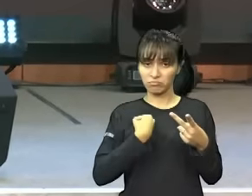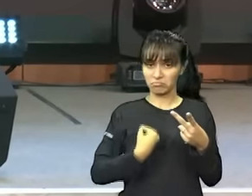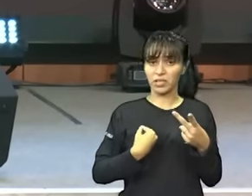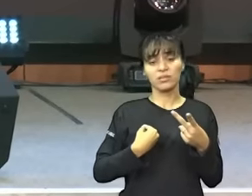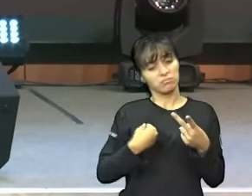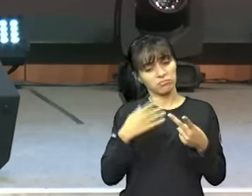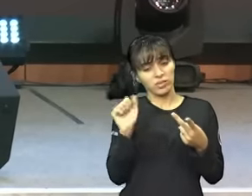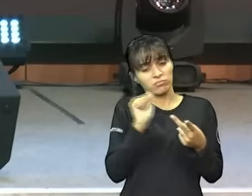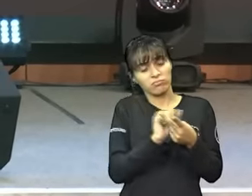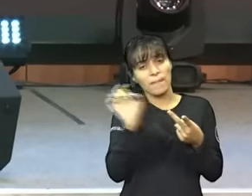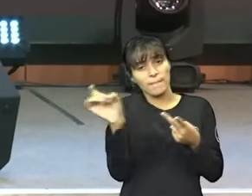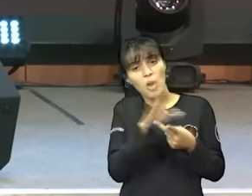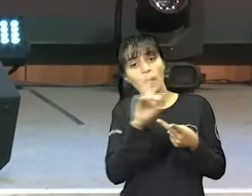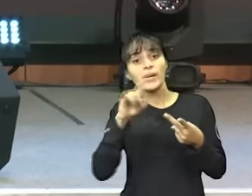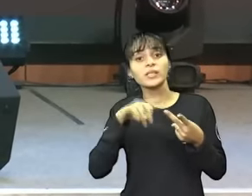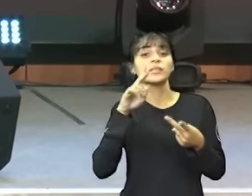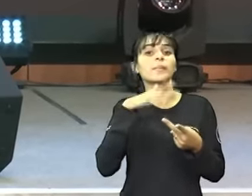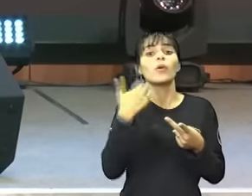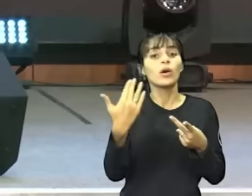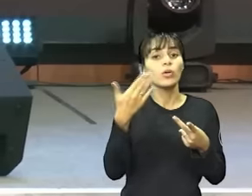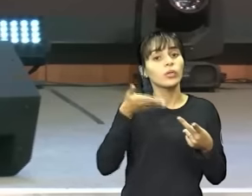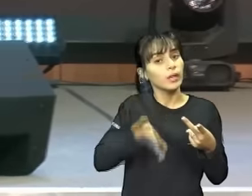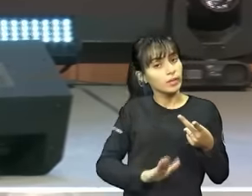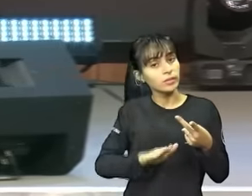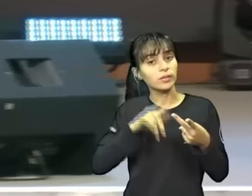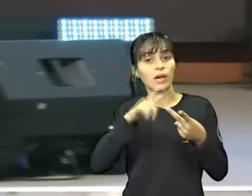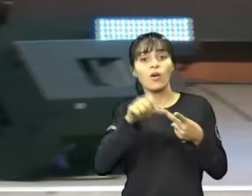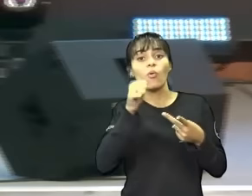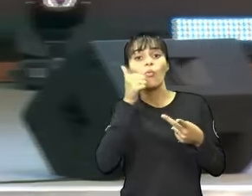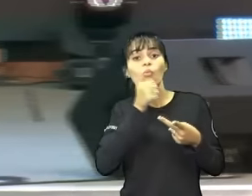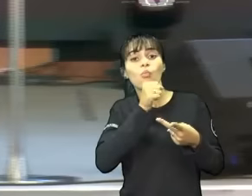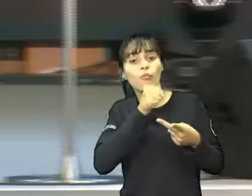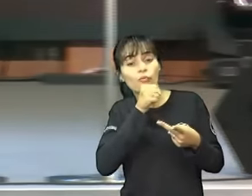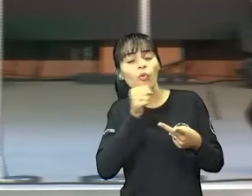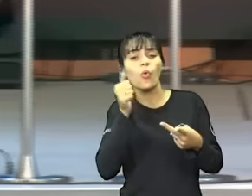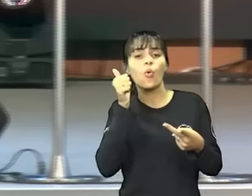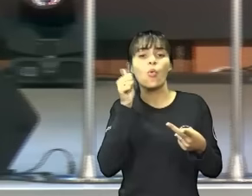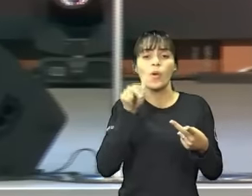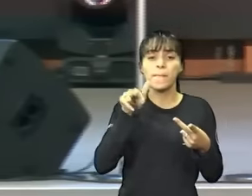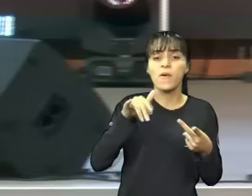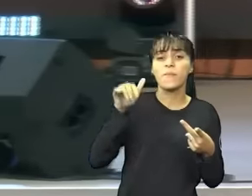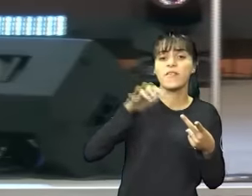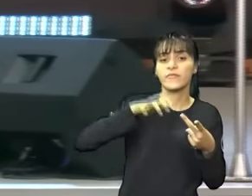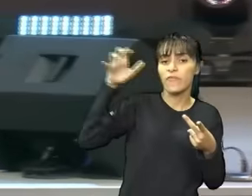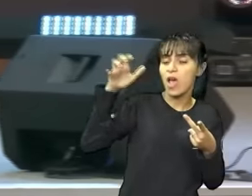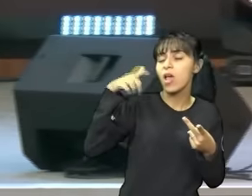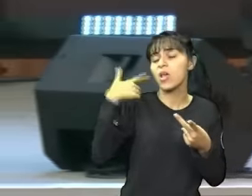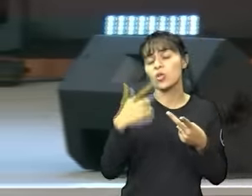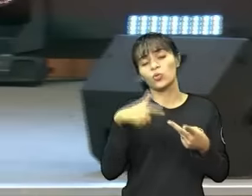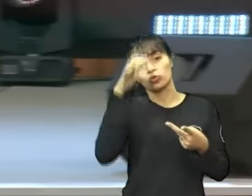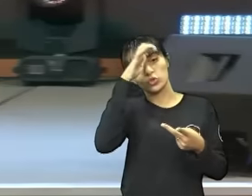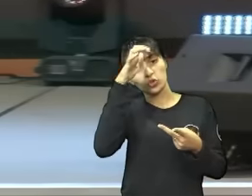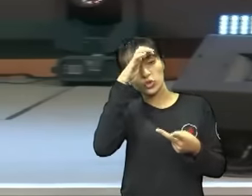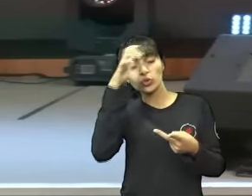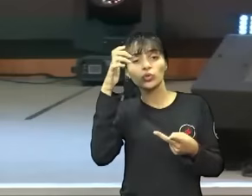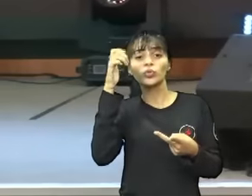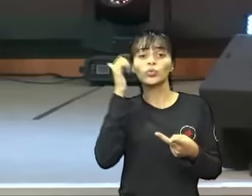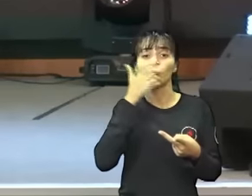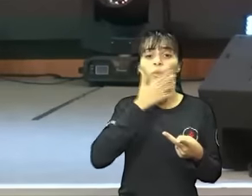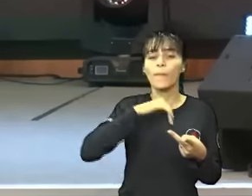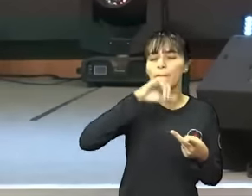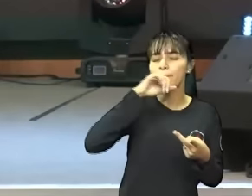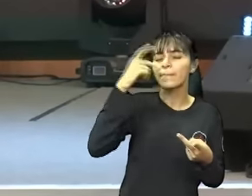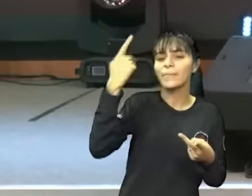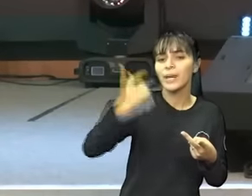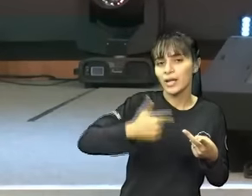tava vazio preenchido vai seu pai morreu Quando ele nasceu um avô o irmão mais velho um tiro um padrasto um